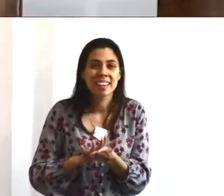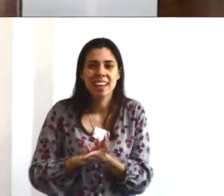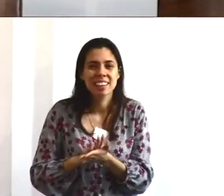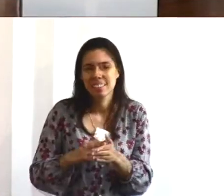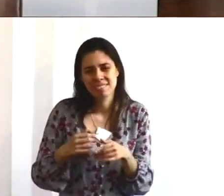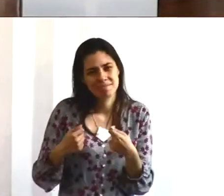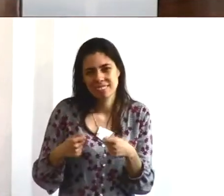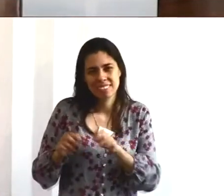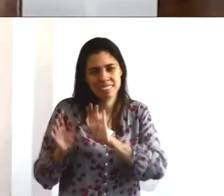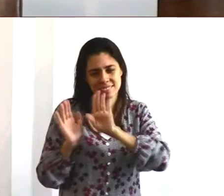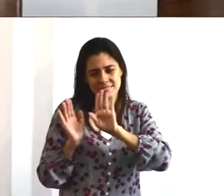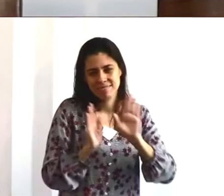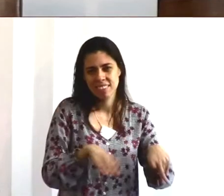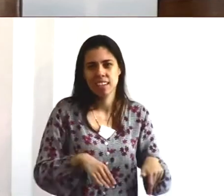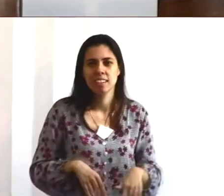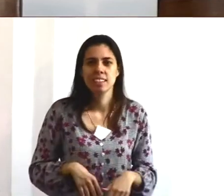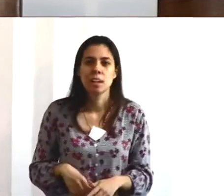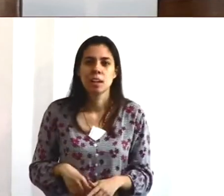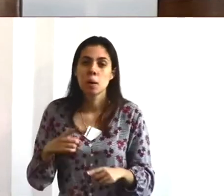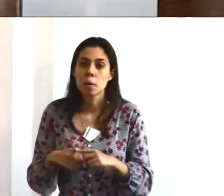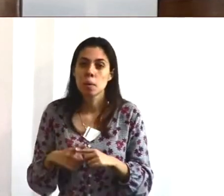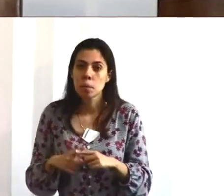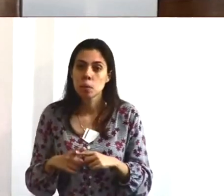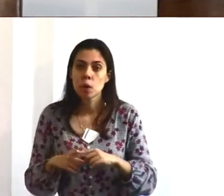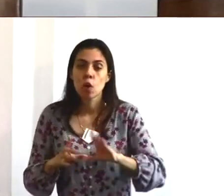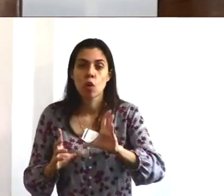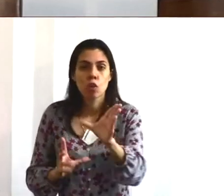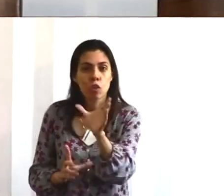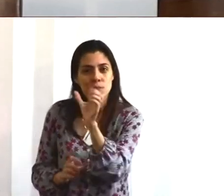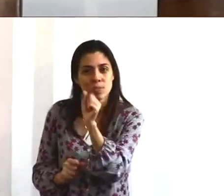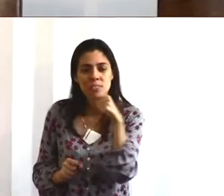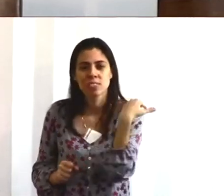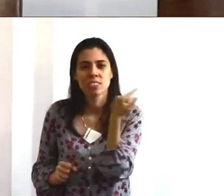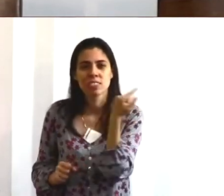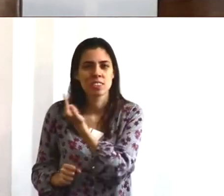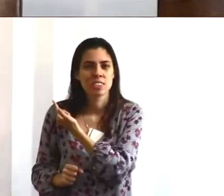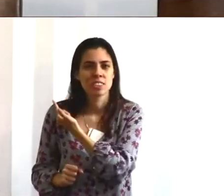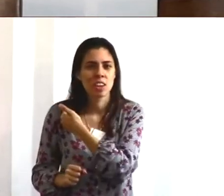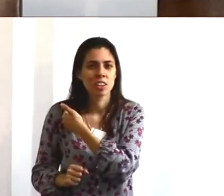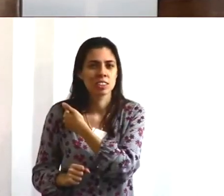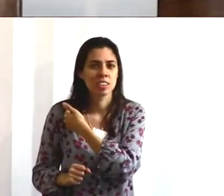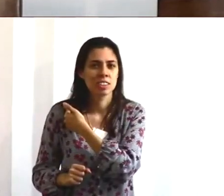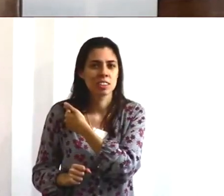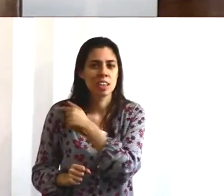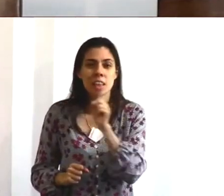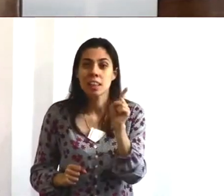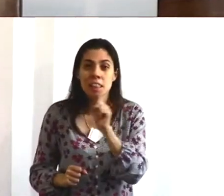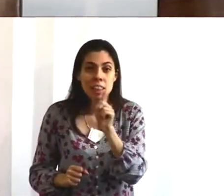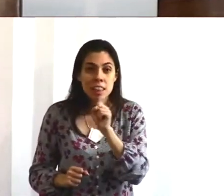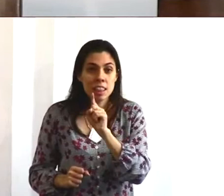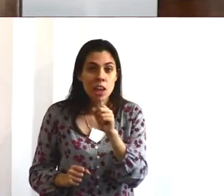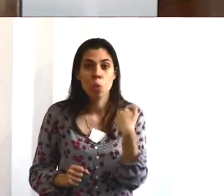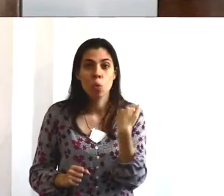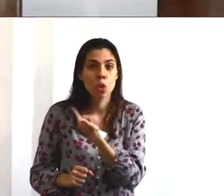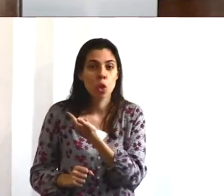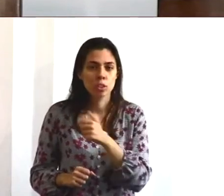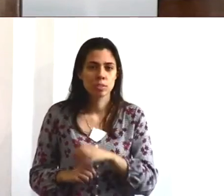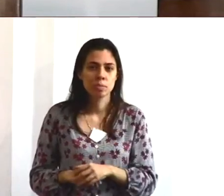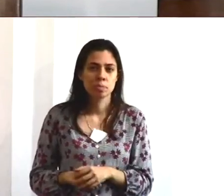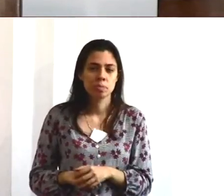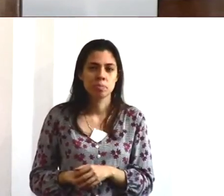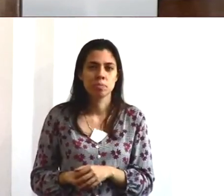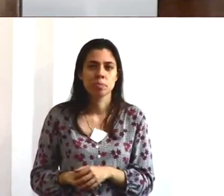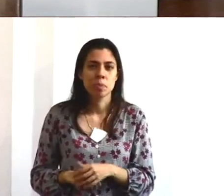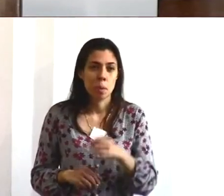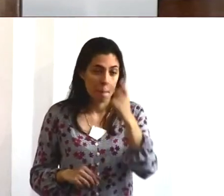abalados. Por quê? Porque a nossa força está em nós mesmos. mas não em nós mesmos, no sentido